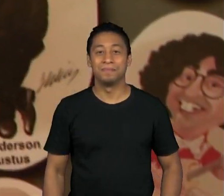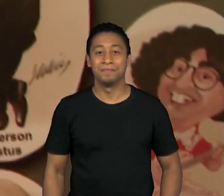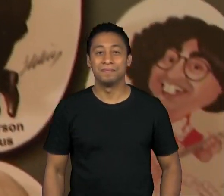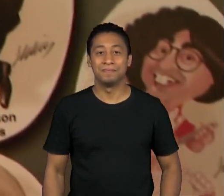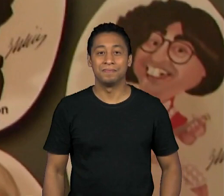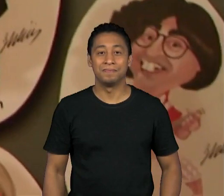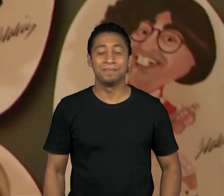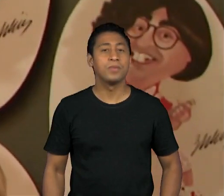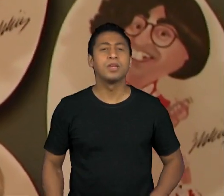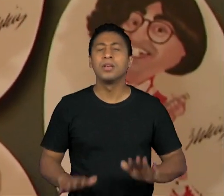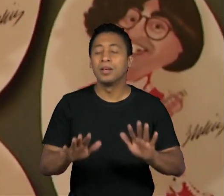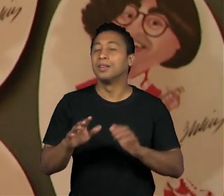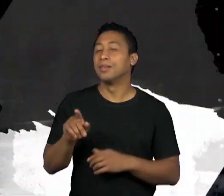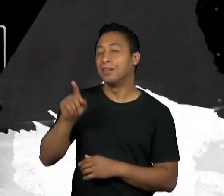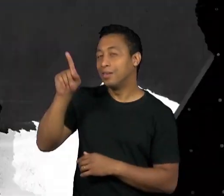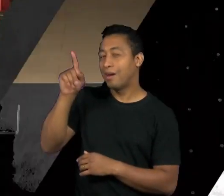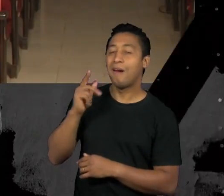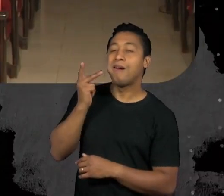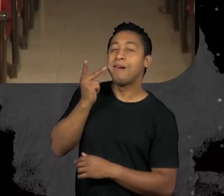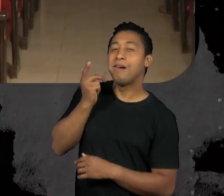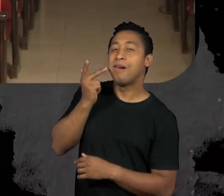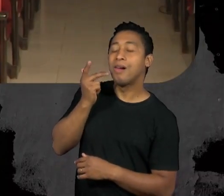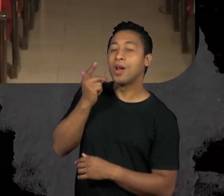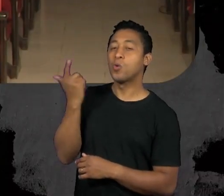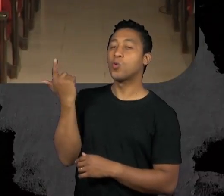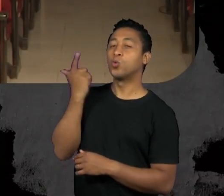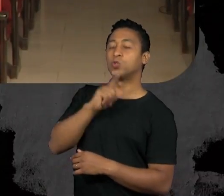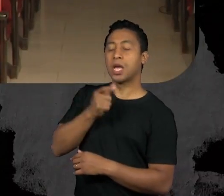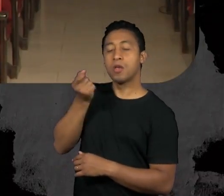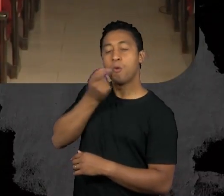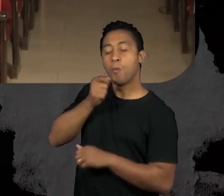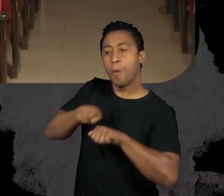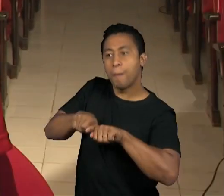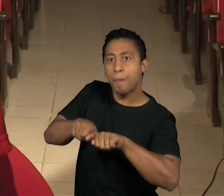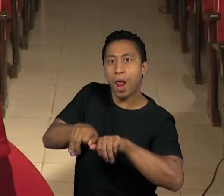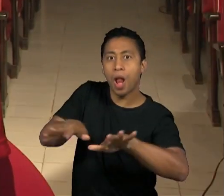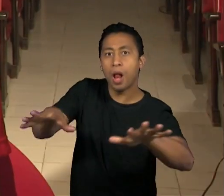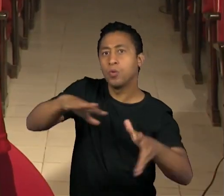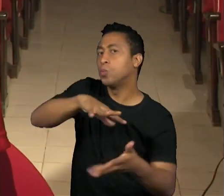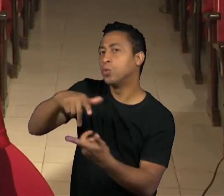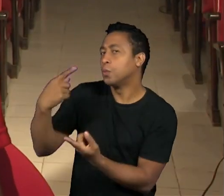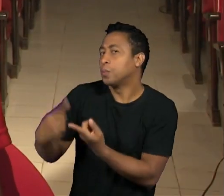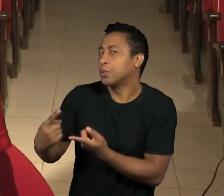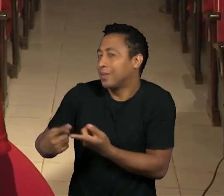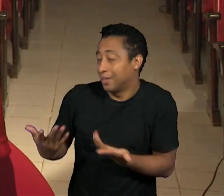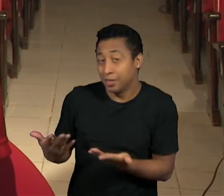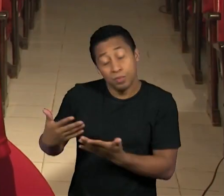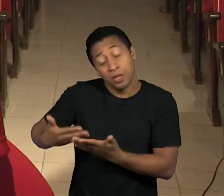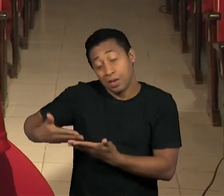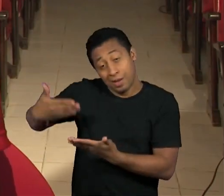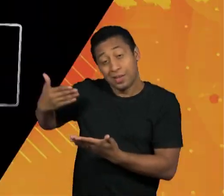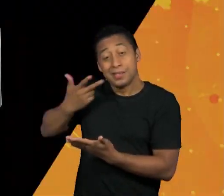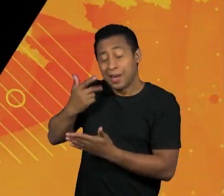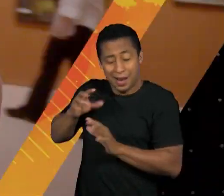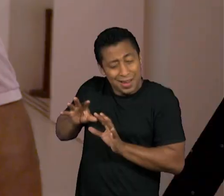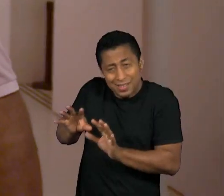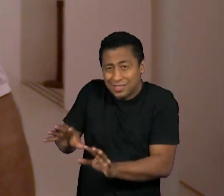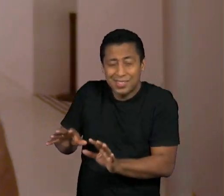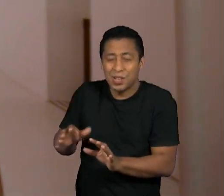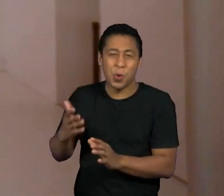O que faz do Ceará a terra do humor? O Ceará ele já tem esse histórico, da molecagem cearense, da gaiatice cearense.